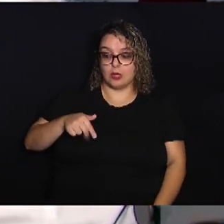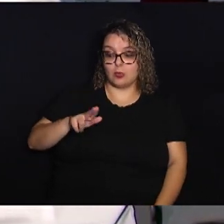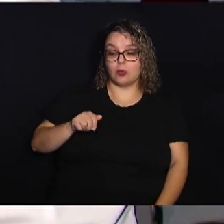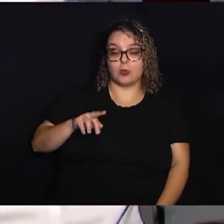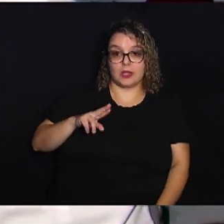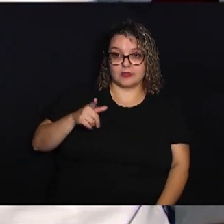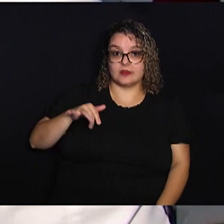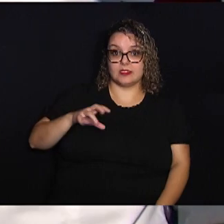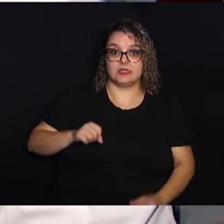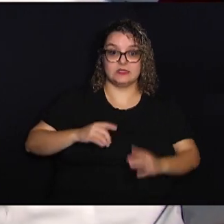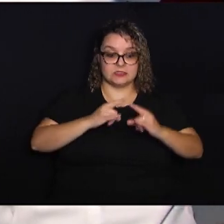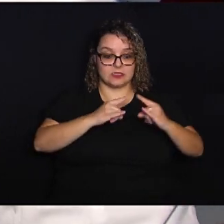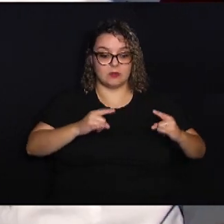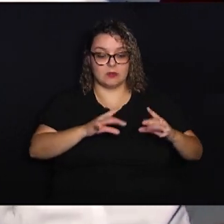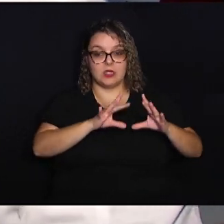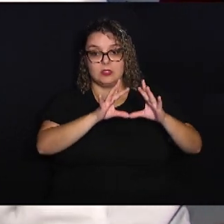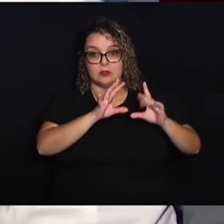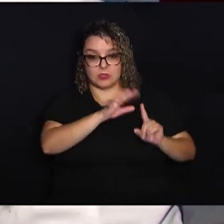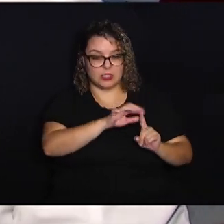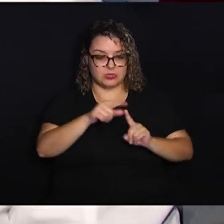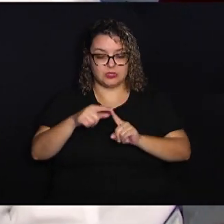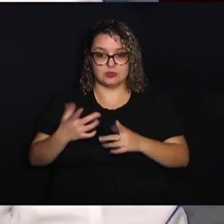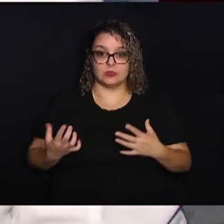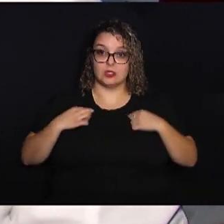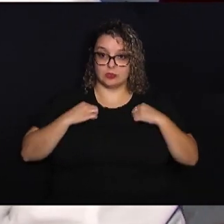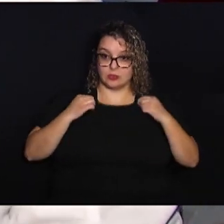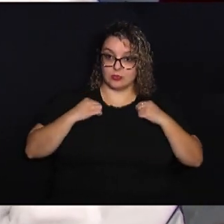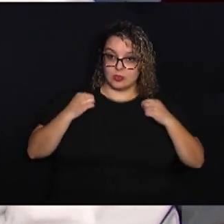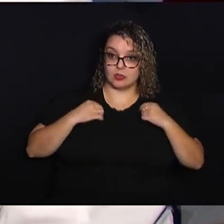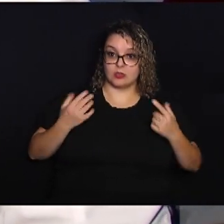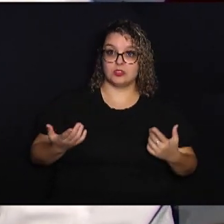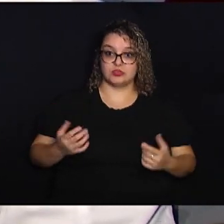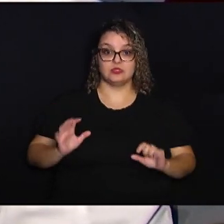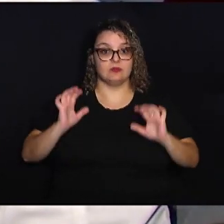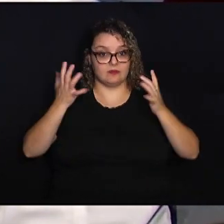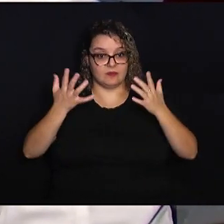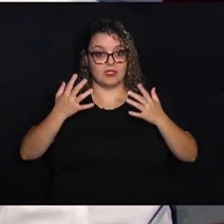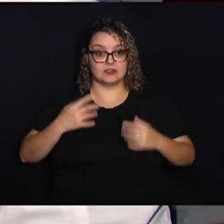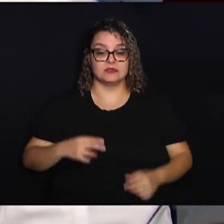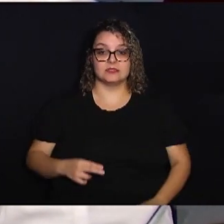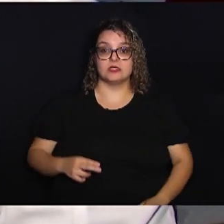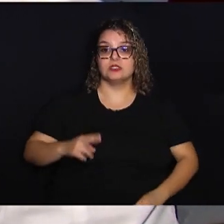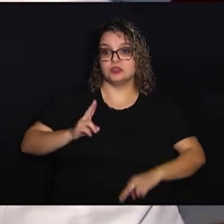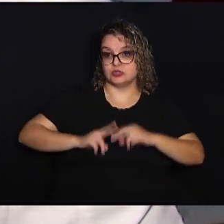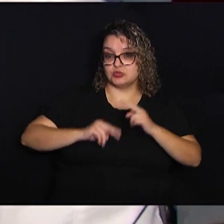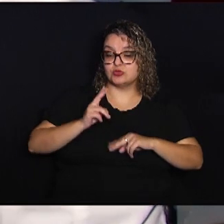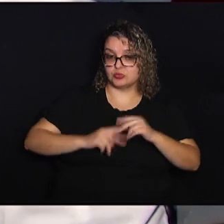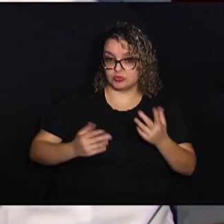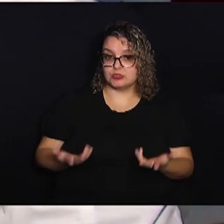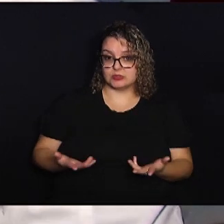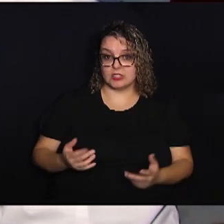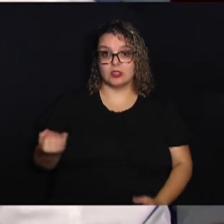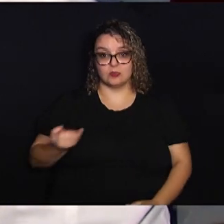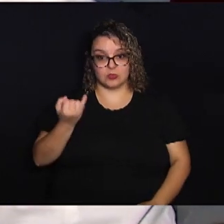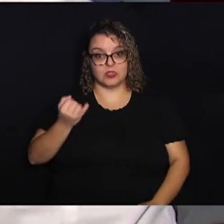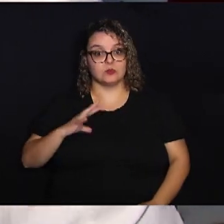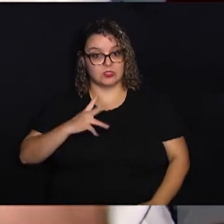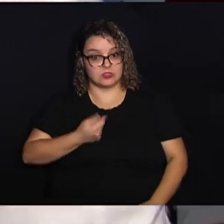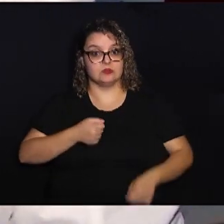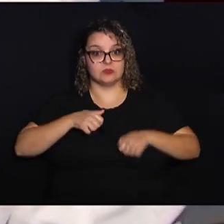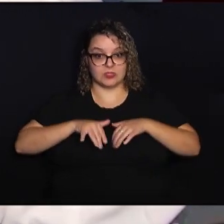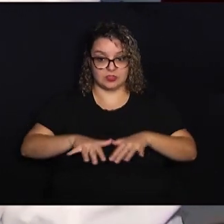vem. É um passo fundamental que guia e antecede a lei orçamentária anual da cidade para 2025,